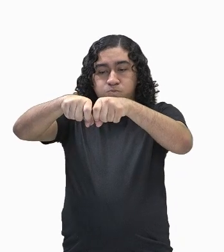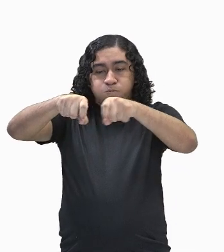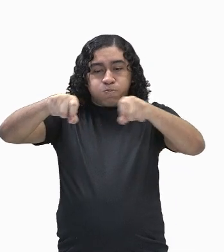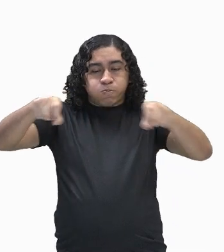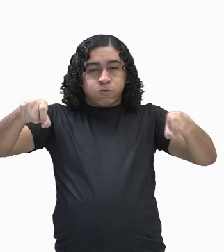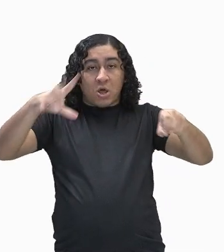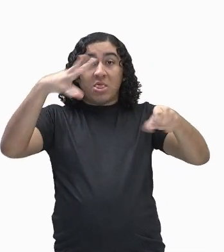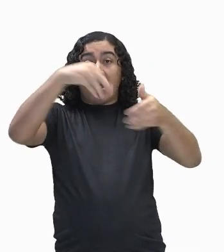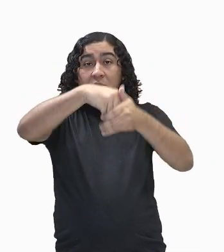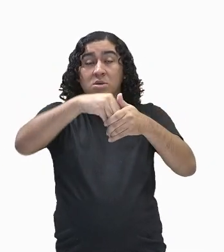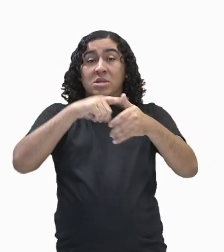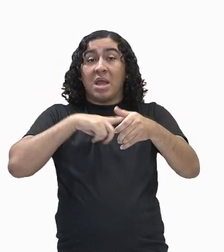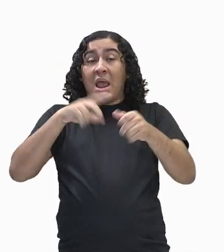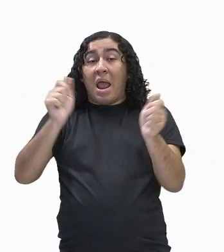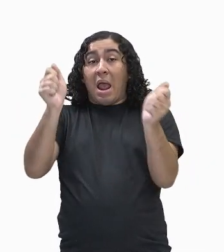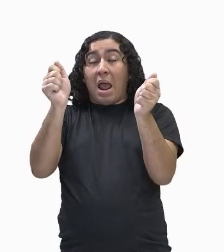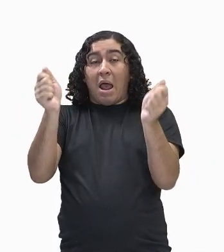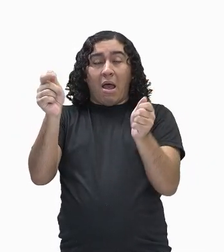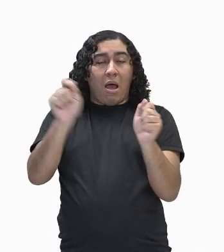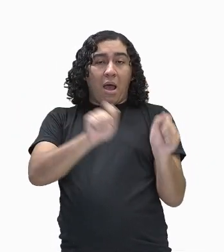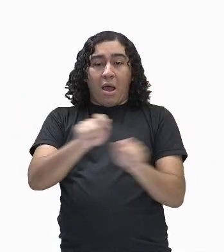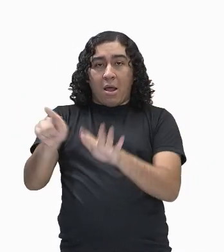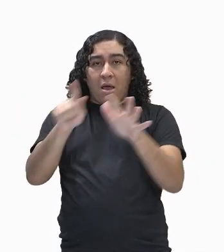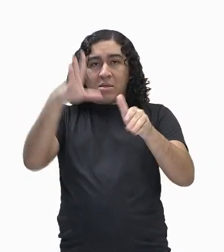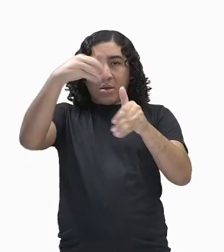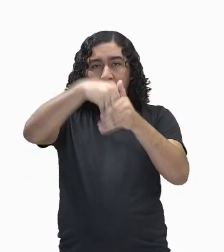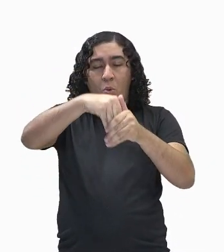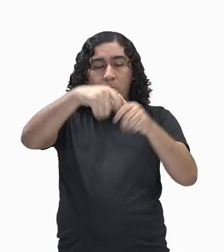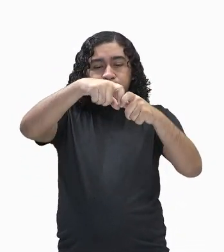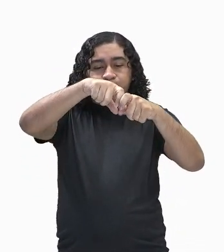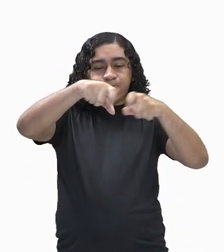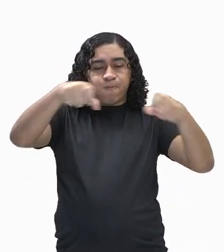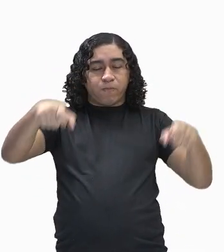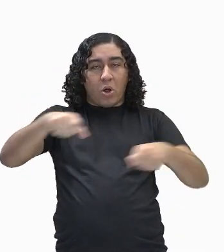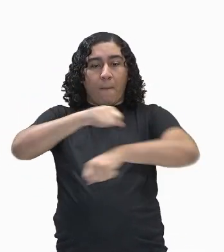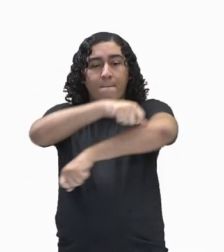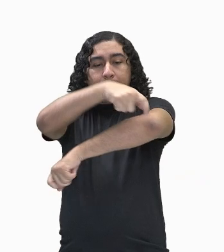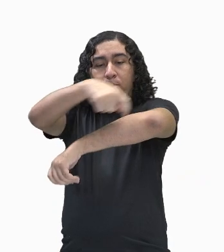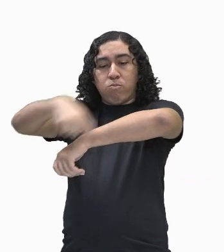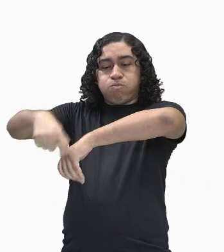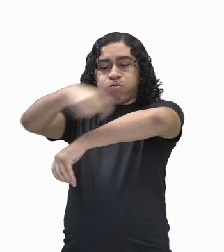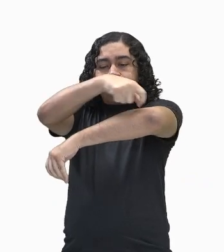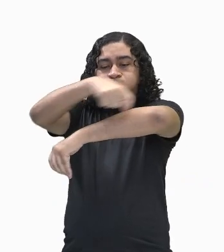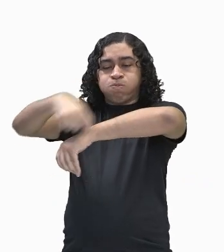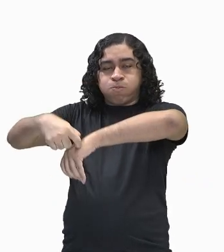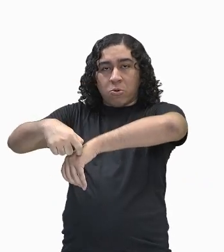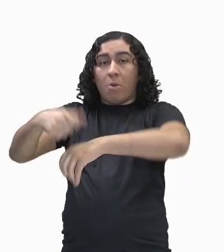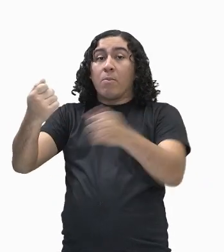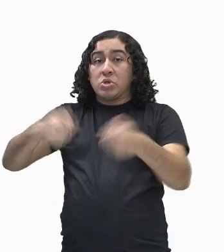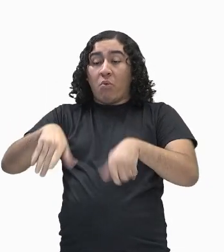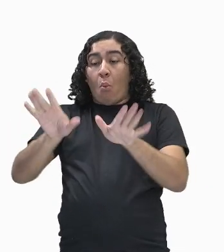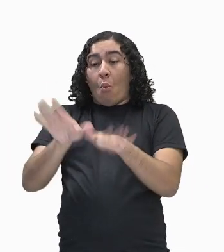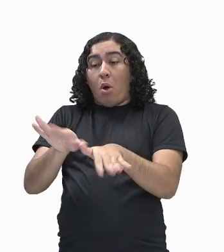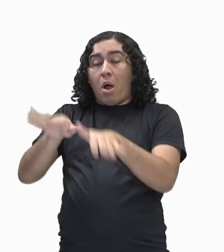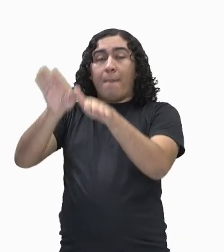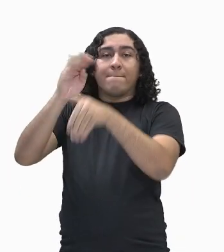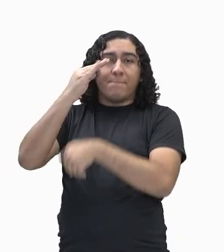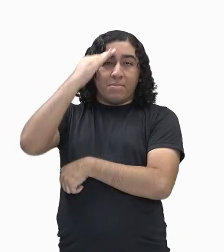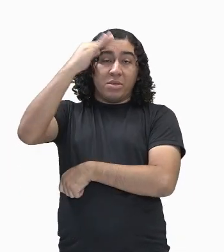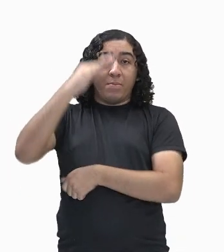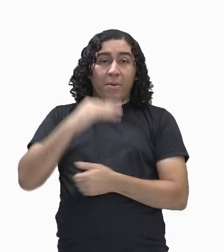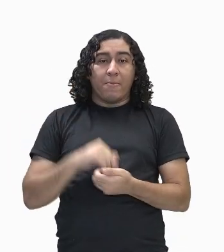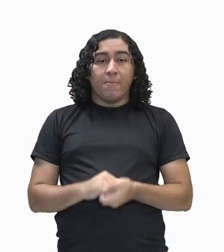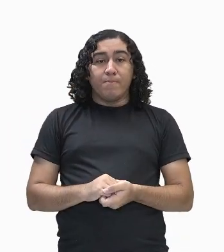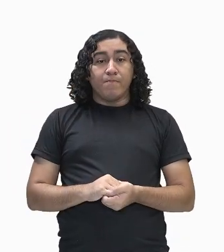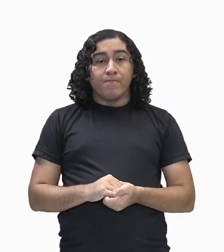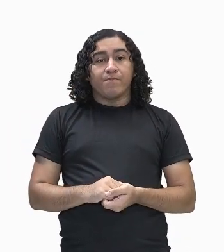nelas, nas aves, que voam. Eles são uma das principais adaptações que permitem esse processo, esse